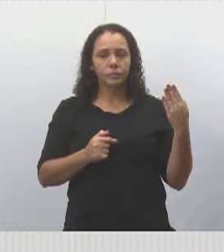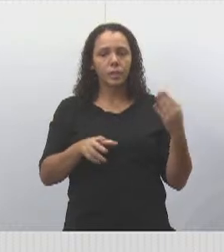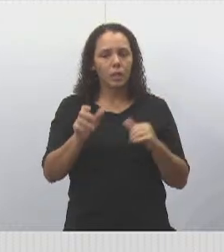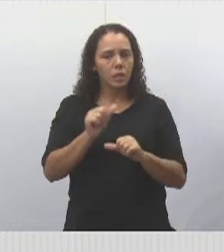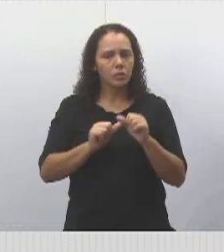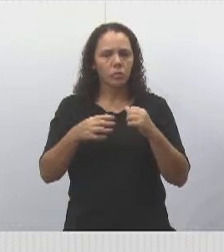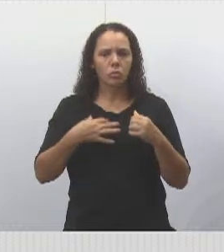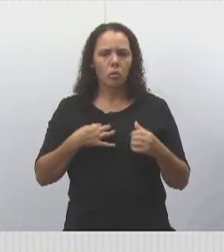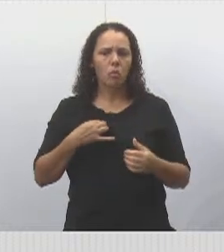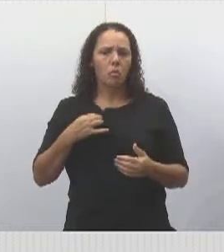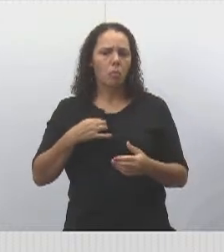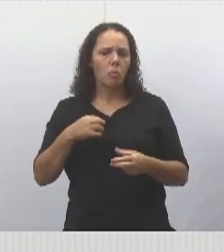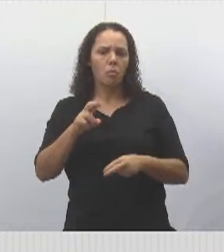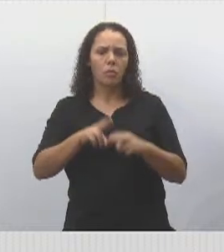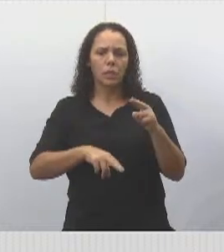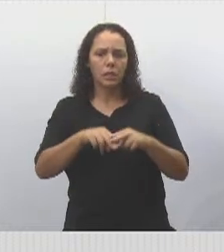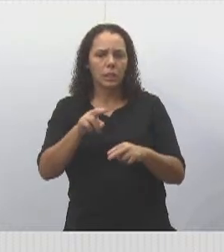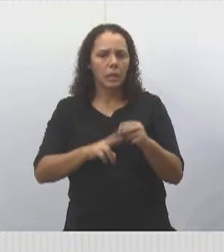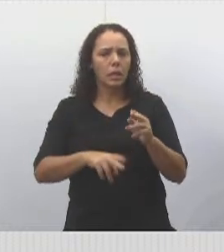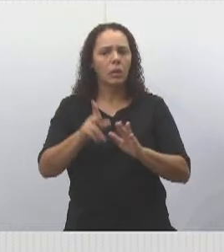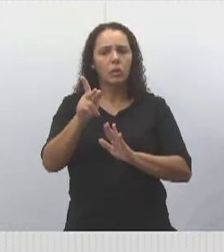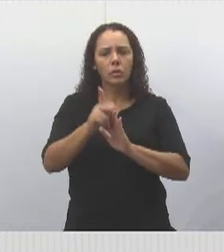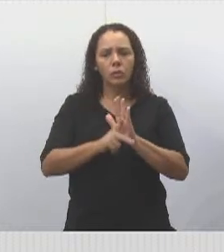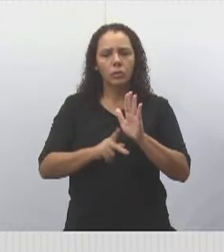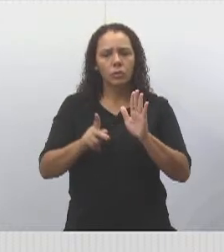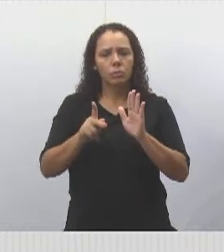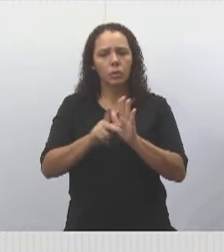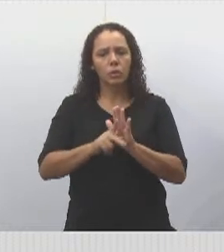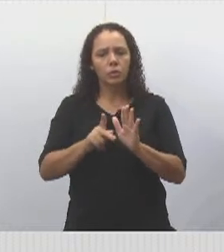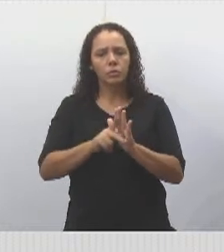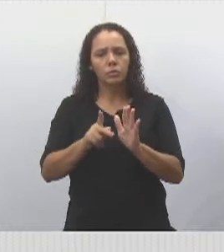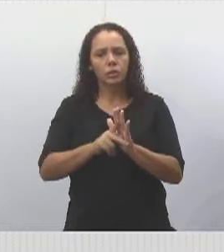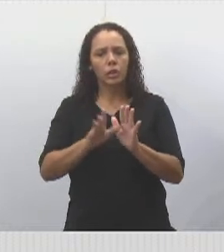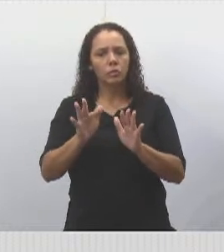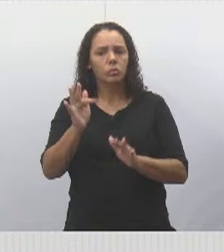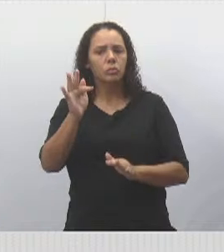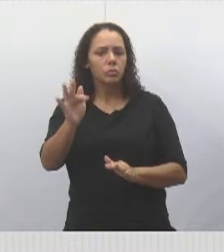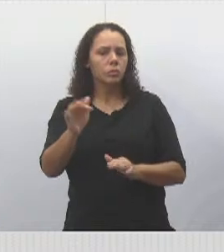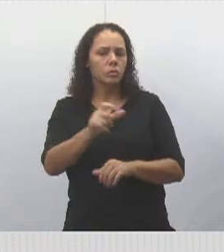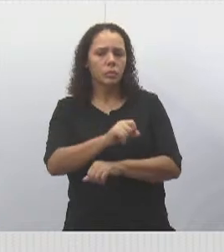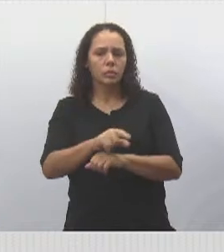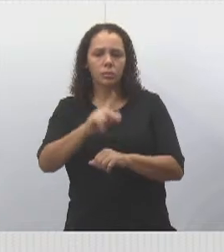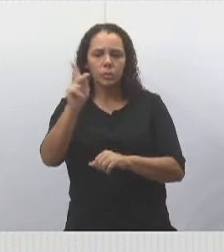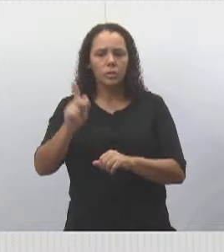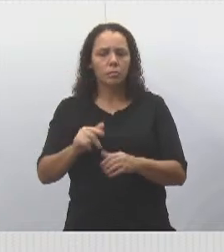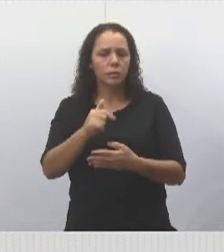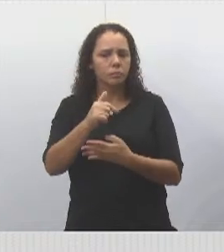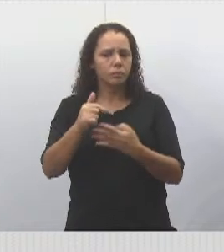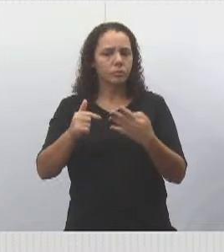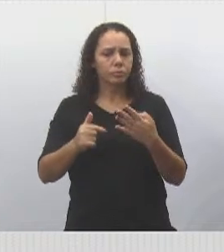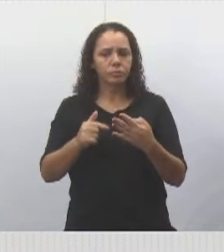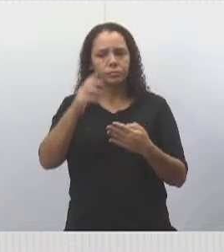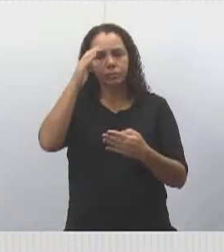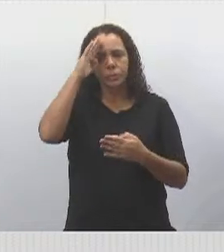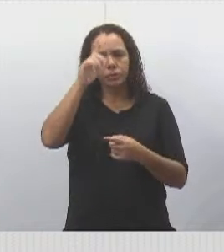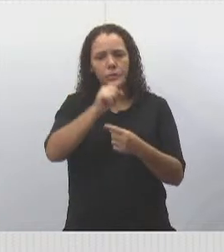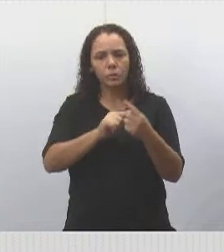renovação de uniformes e equipamentos e os projetos Tocando Futuro e Semeadores da Paz. Pode passar, por favor.